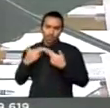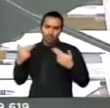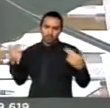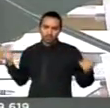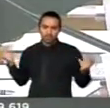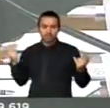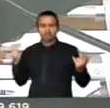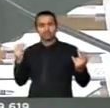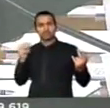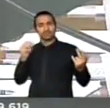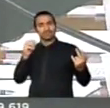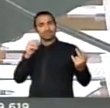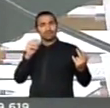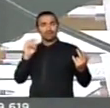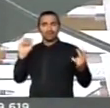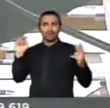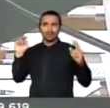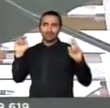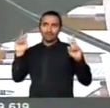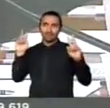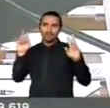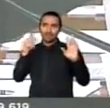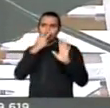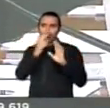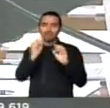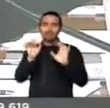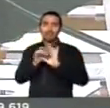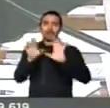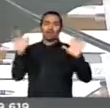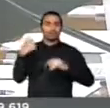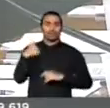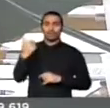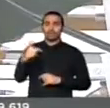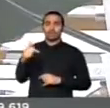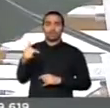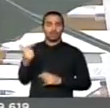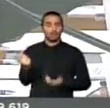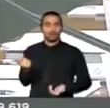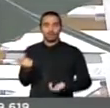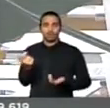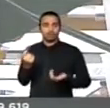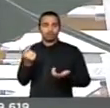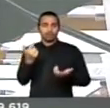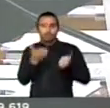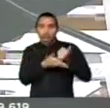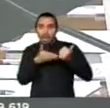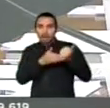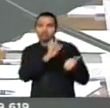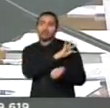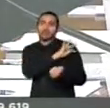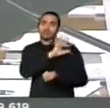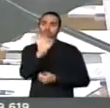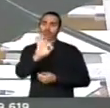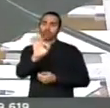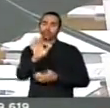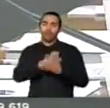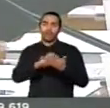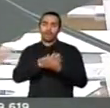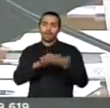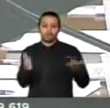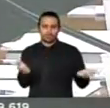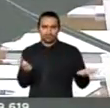sofísticos, que não têm muita responsabilidade com a tecnicidade, ou então mais